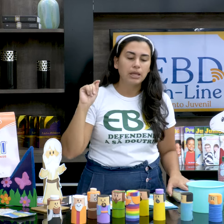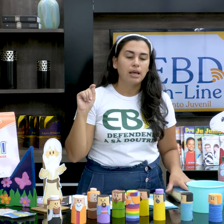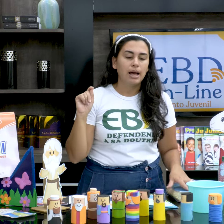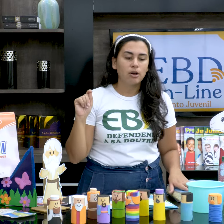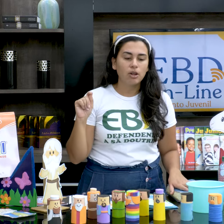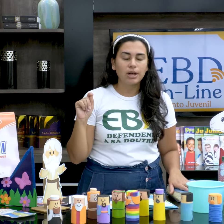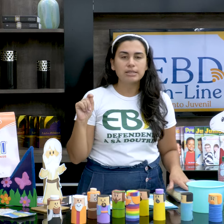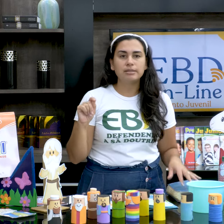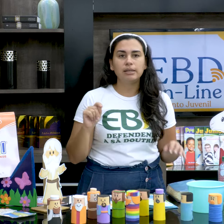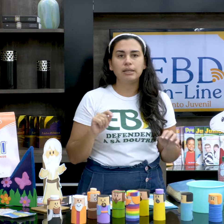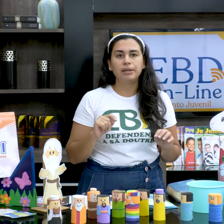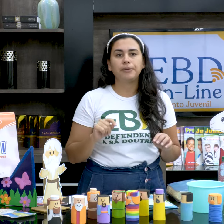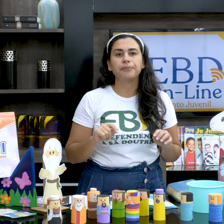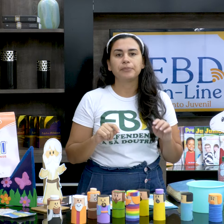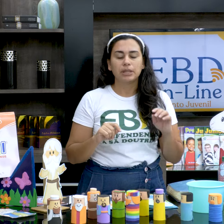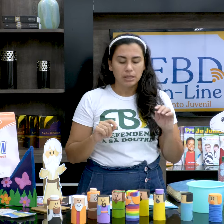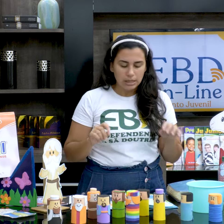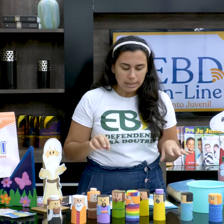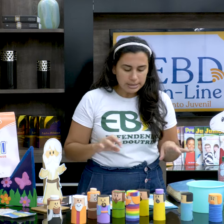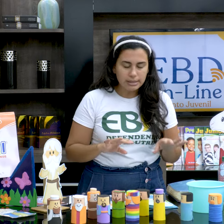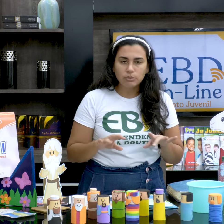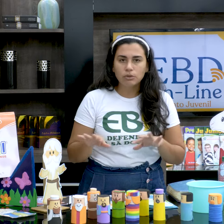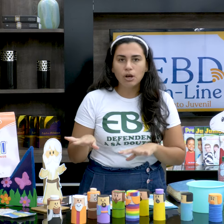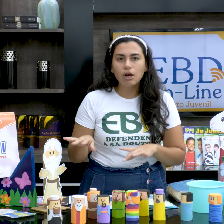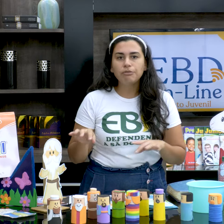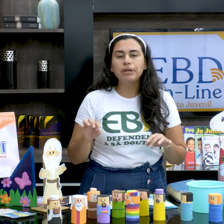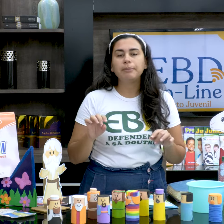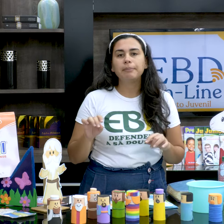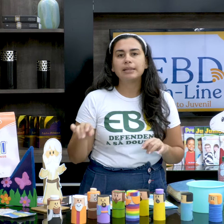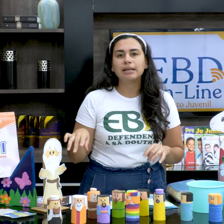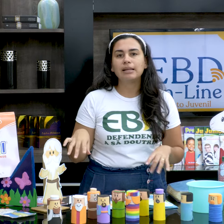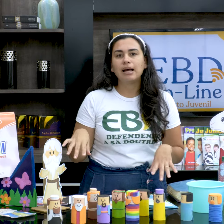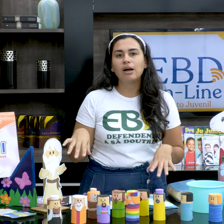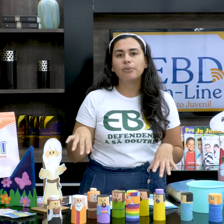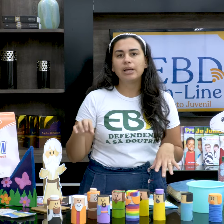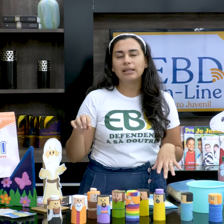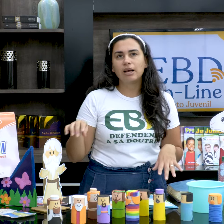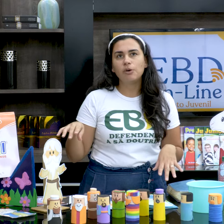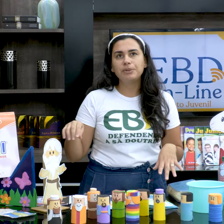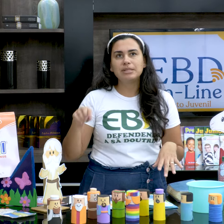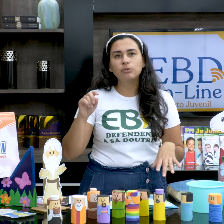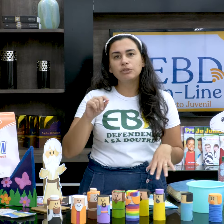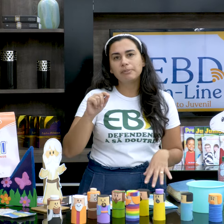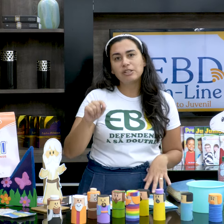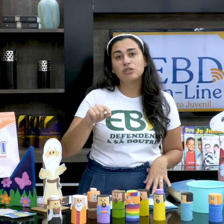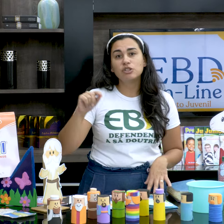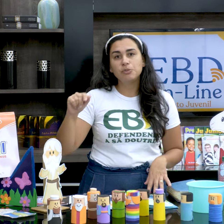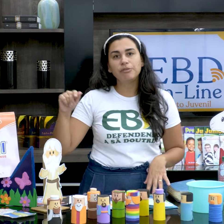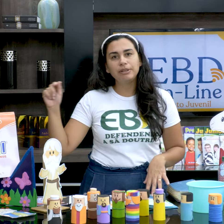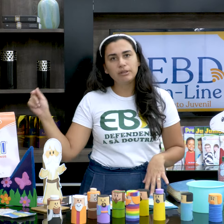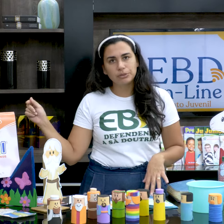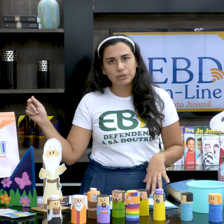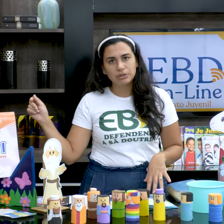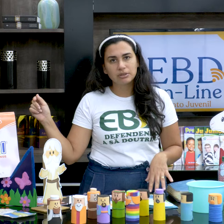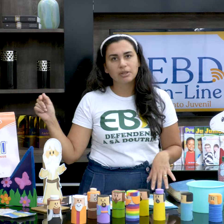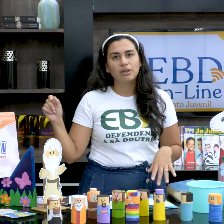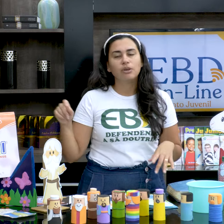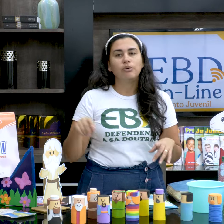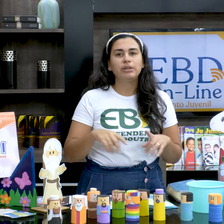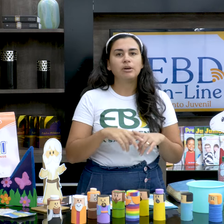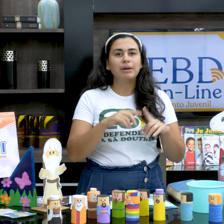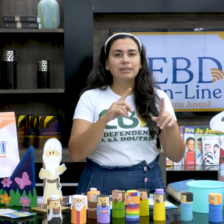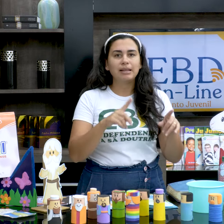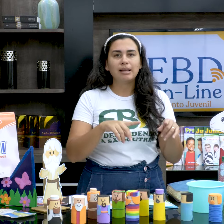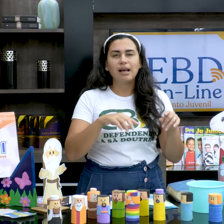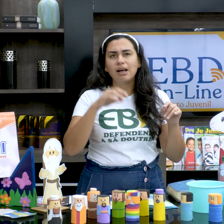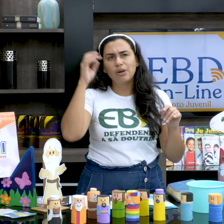YouTube. Aí coloca assim, lição 9, maternal e adalpe, segundo trimestre de 2022.